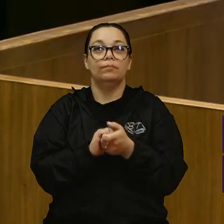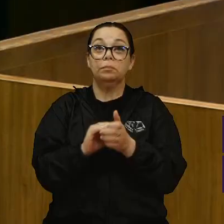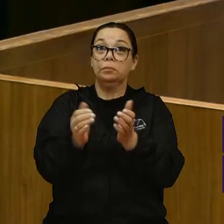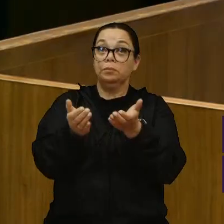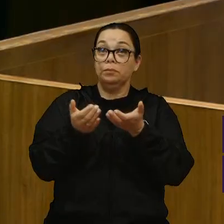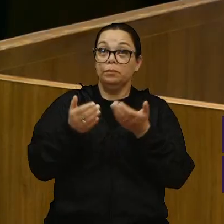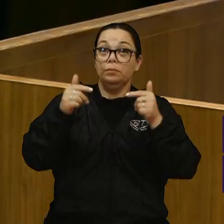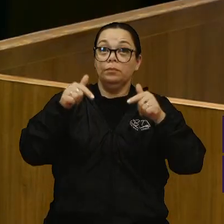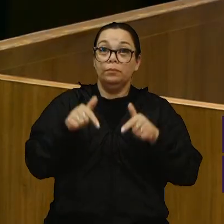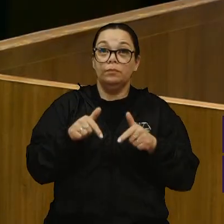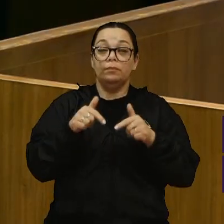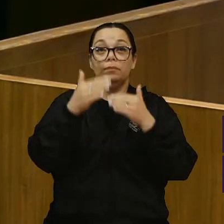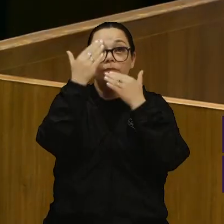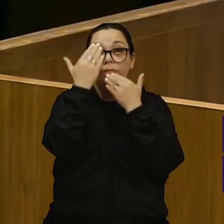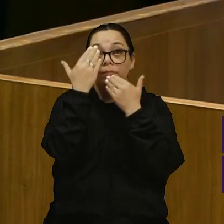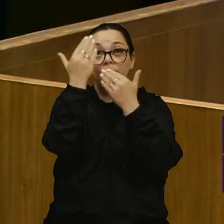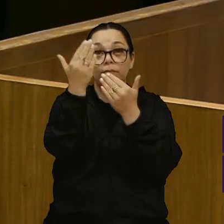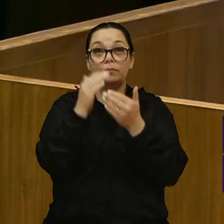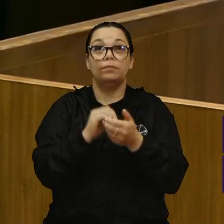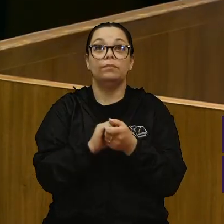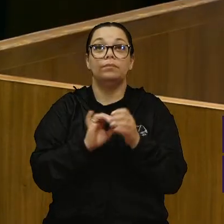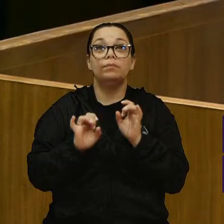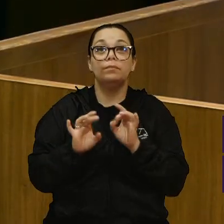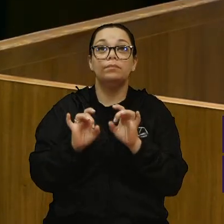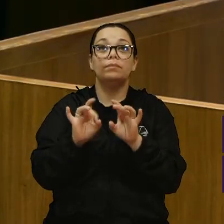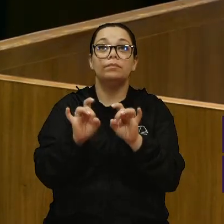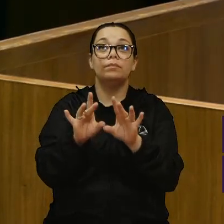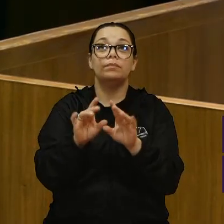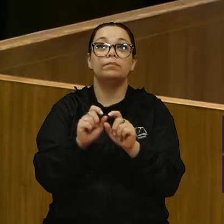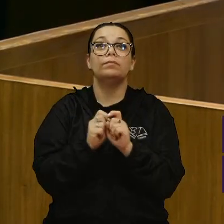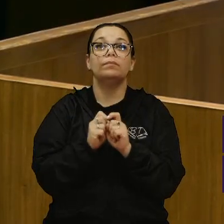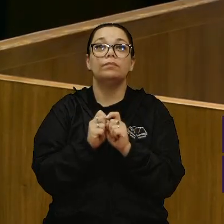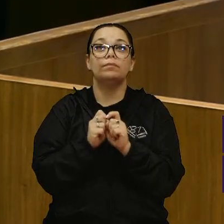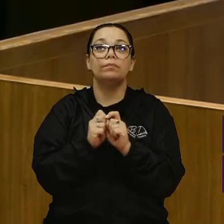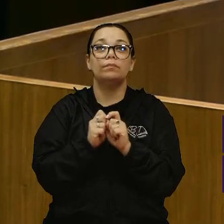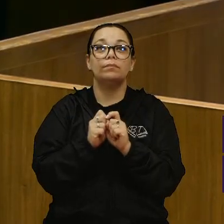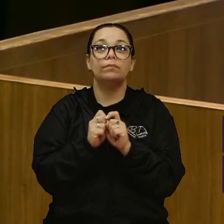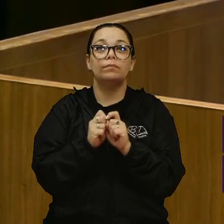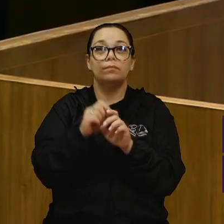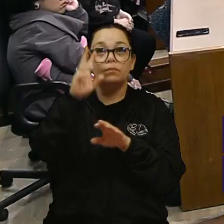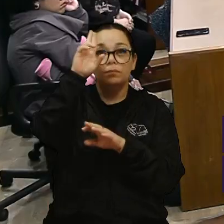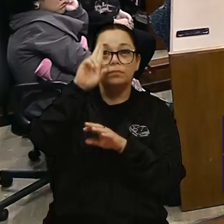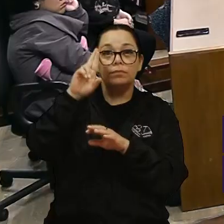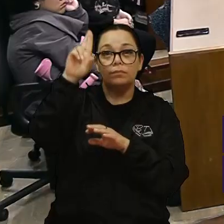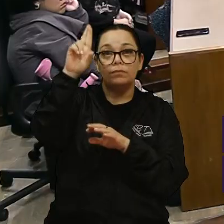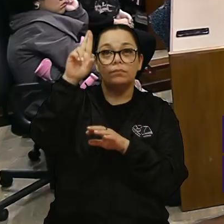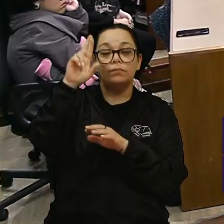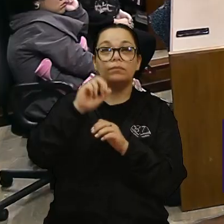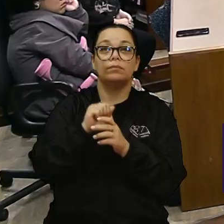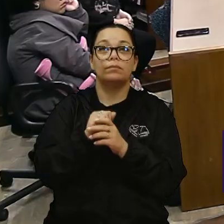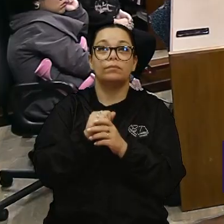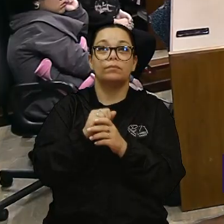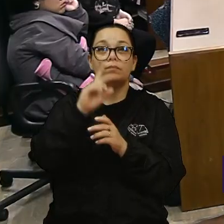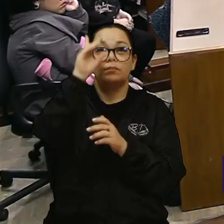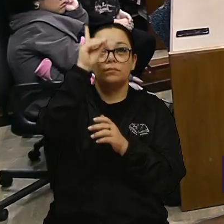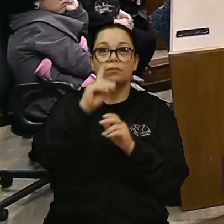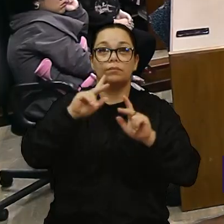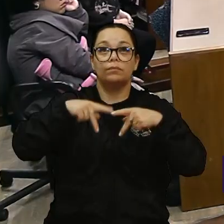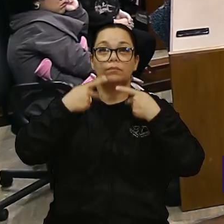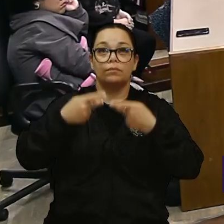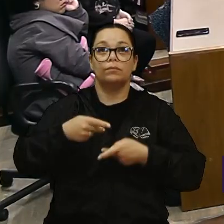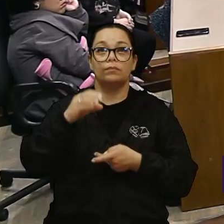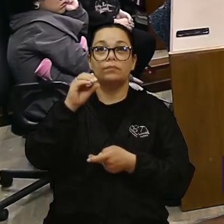quero agradecer especialmente a diretora de Direitos Humanos da